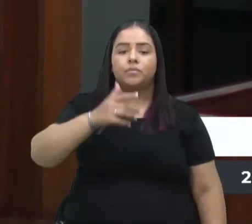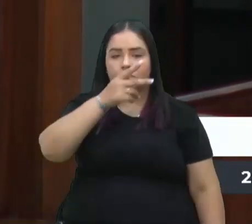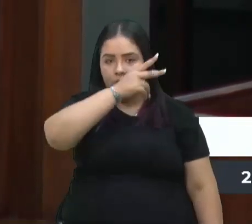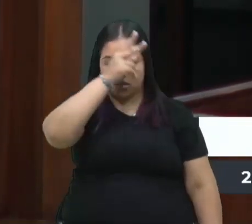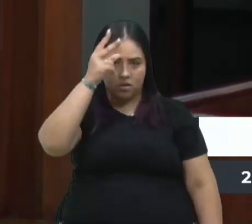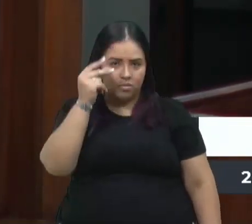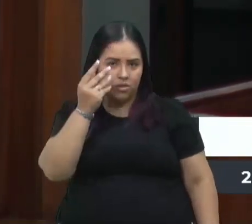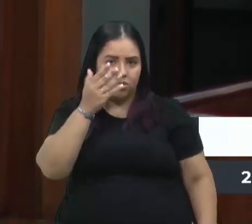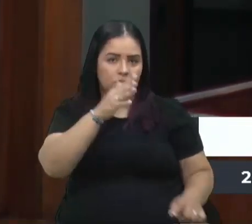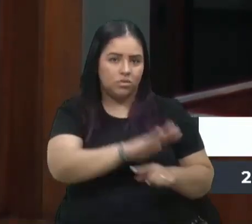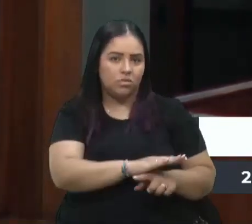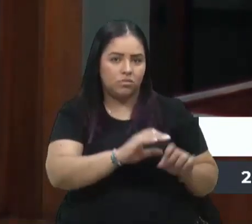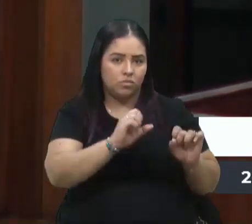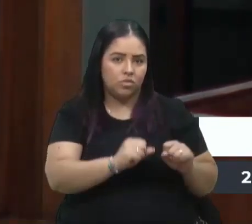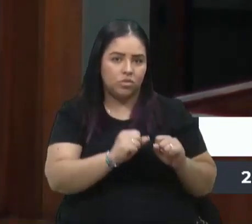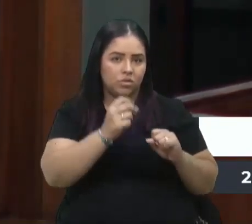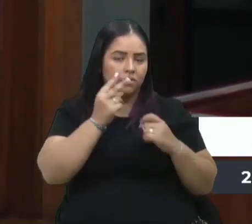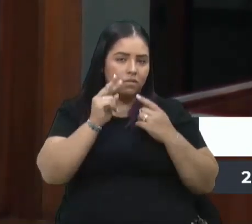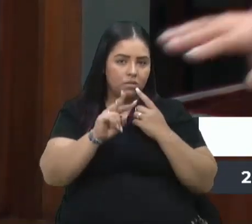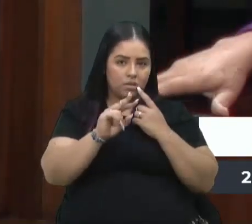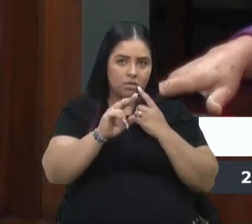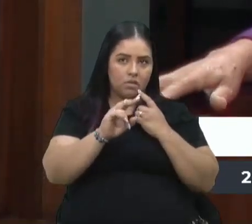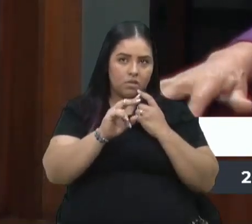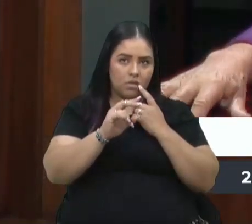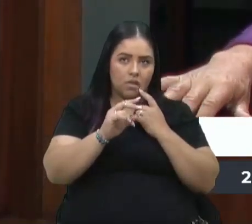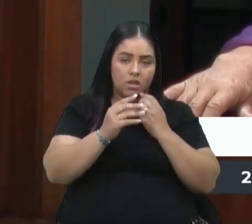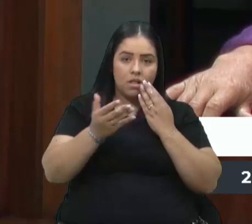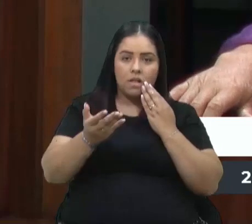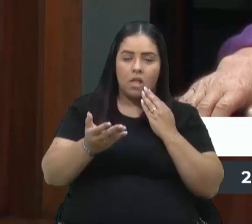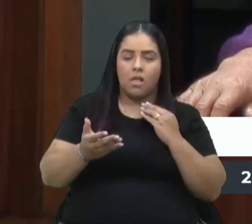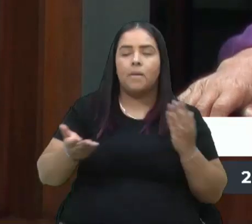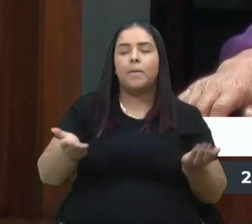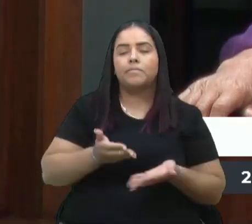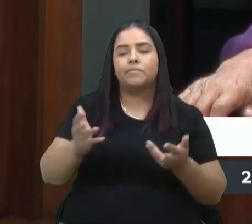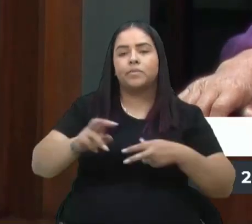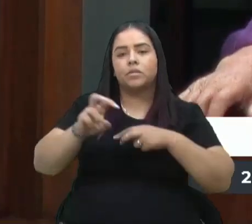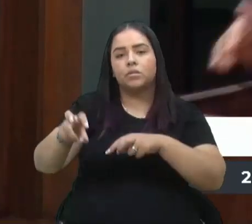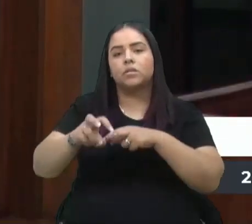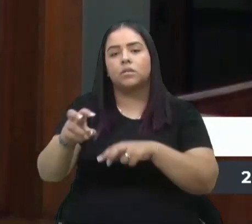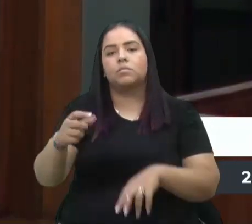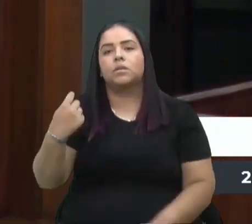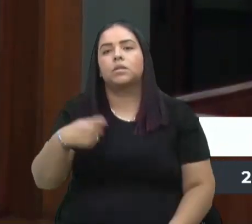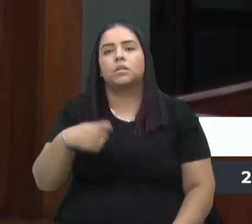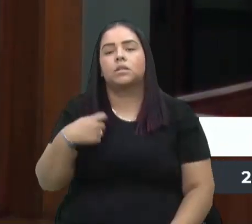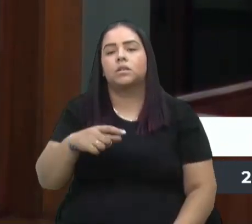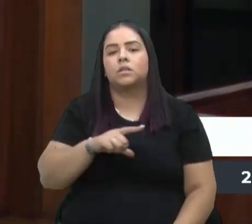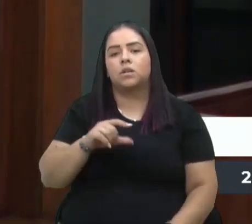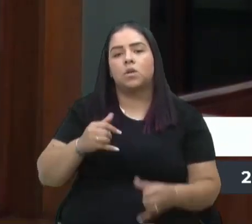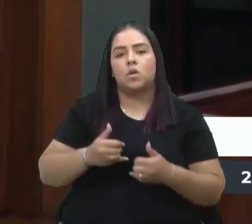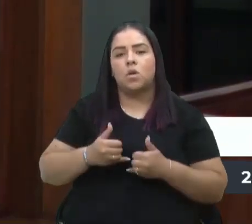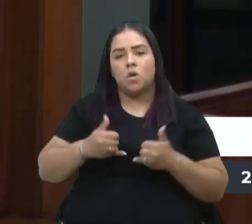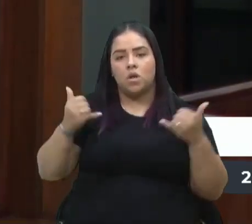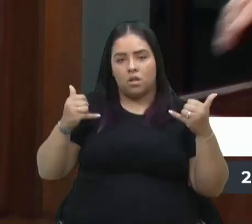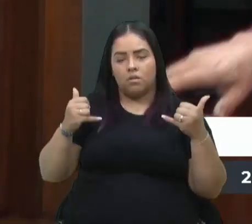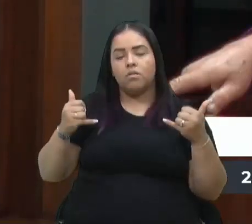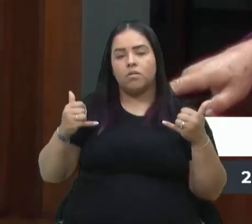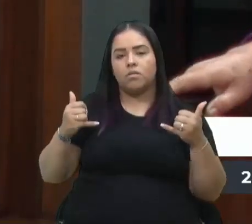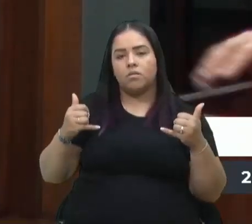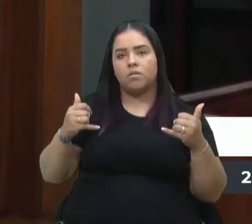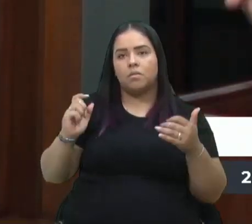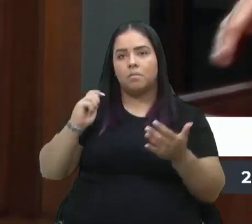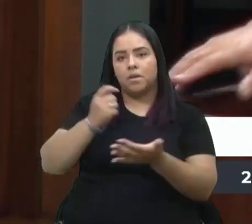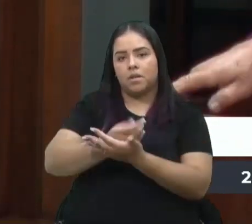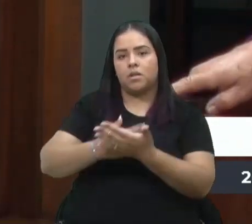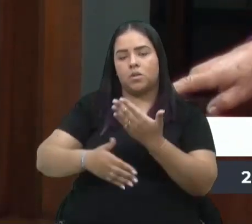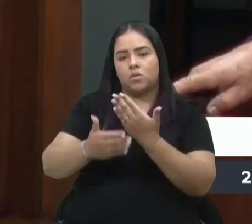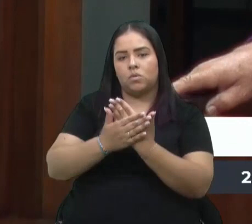visto nesse quesito e agora o agricultor lá no fundo que tem a necessidade, nos orgulha, vereador Sandro, paga a conta e